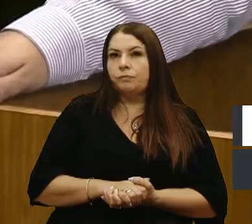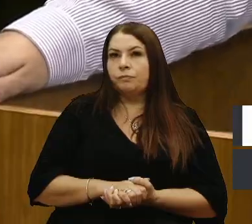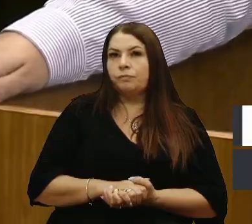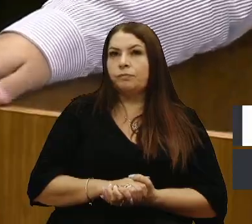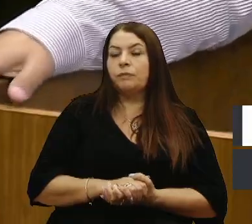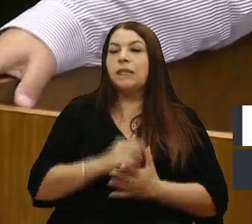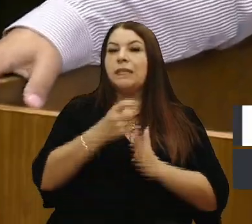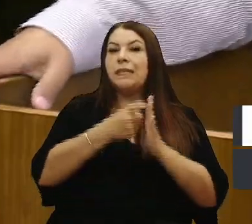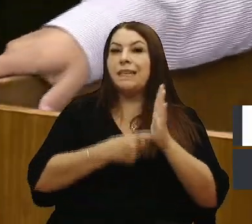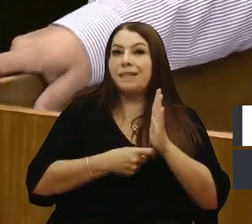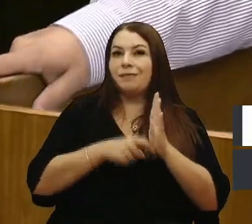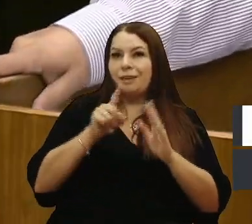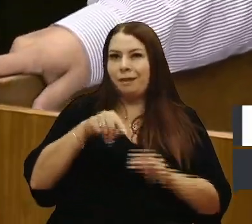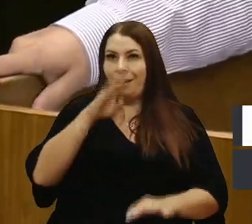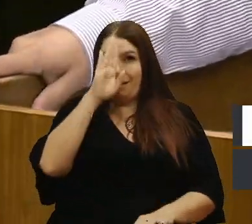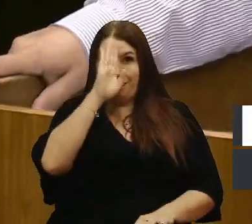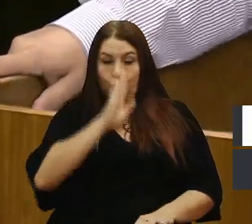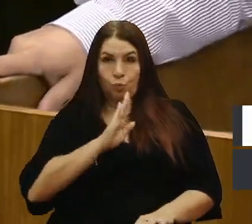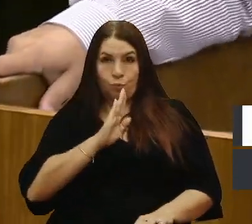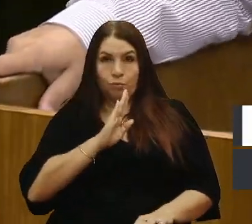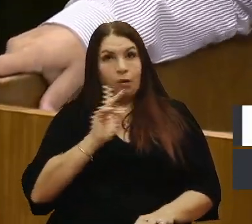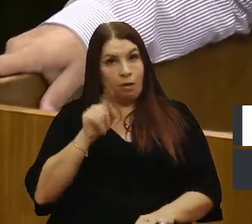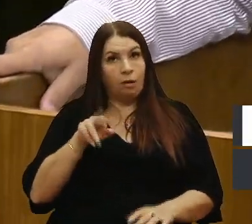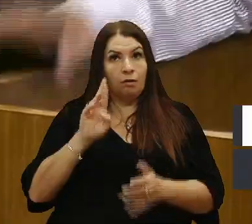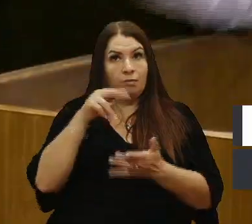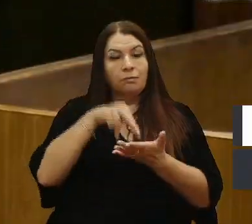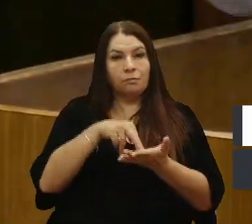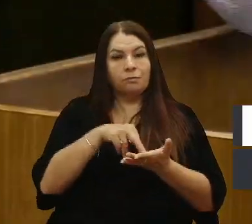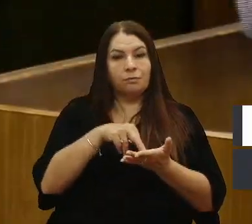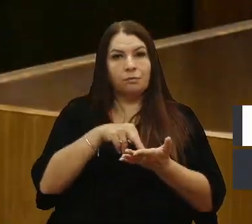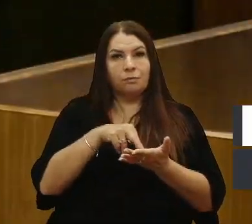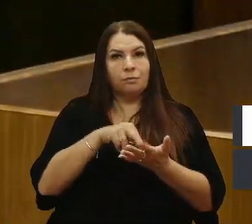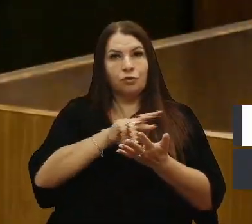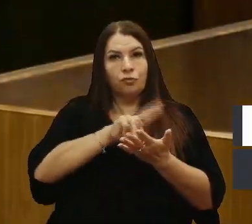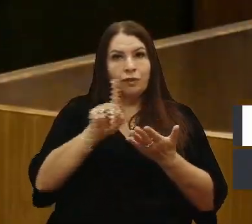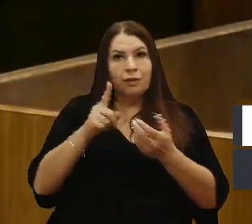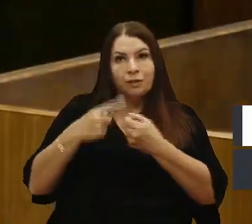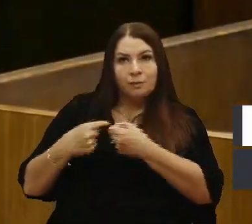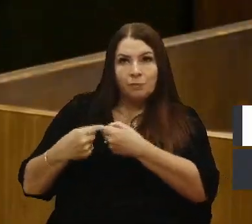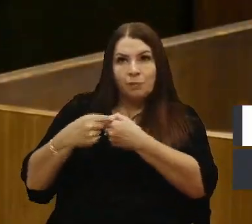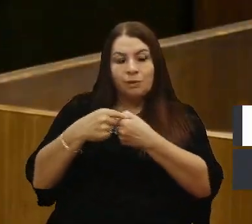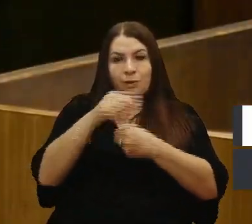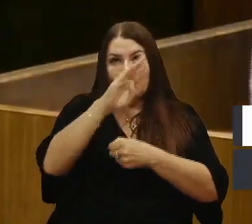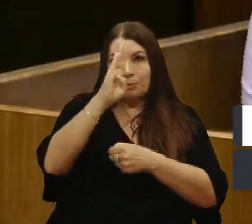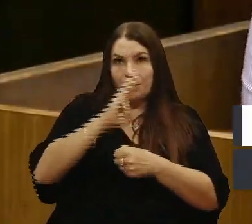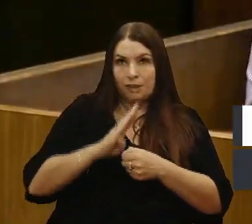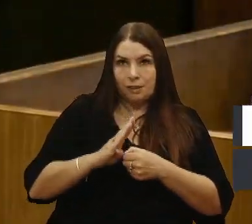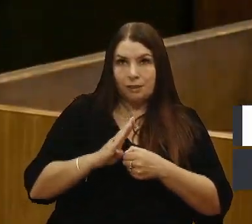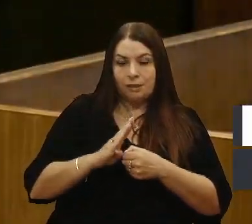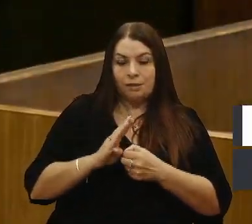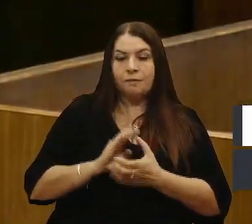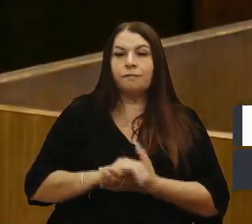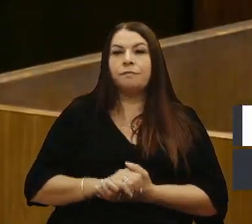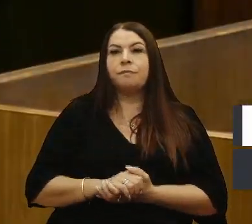tarifa gratuita, ela é realidade em vários municípios do Brasil e,